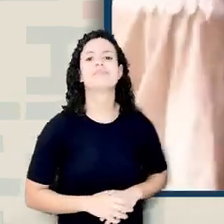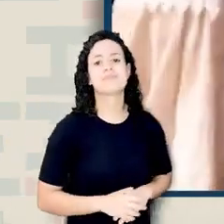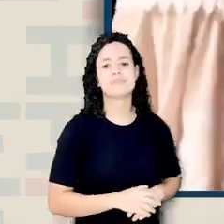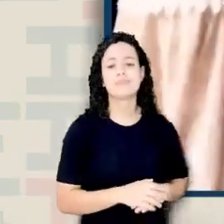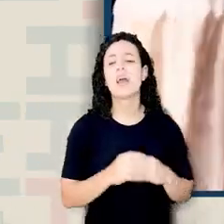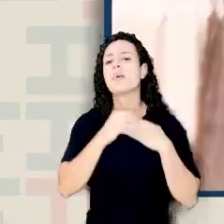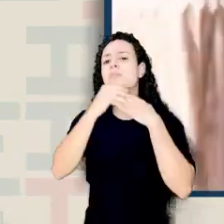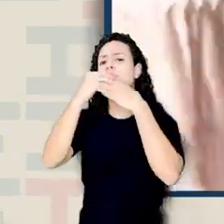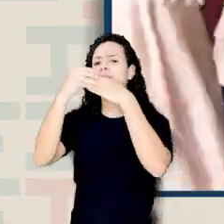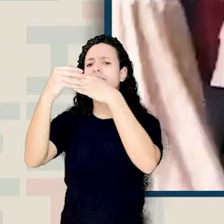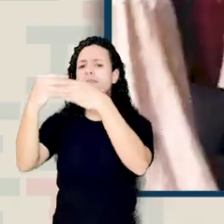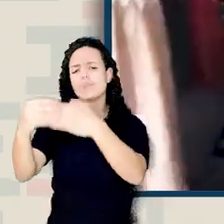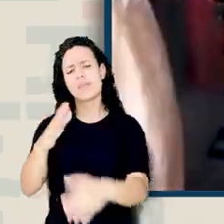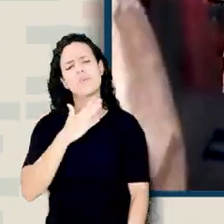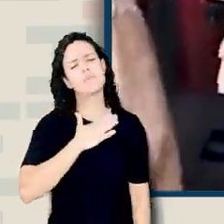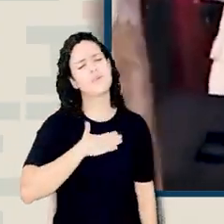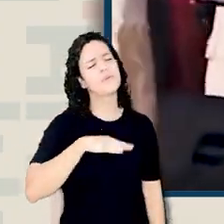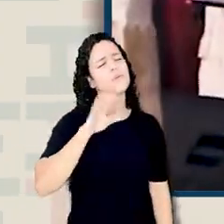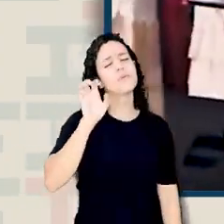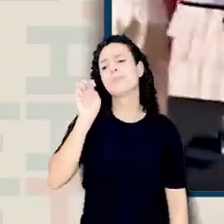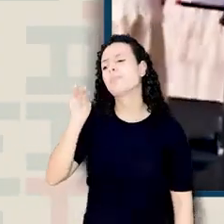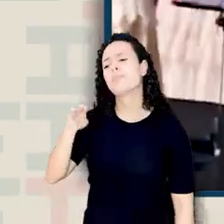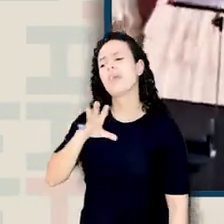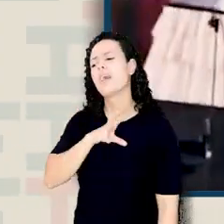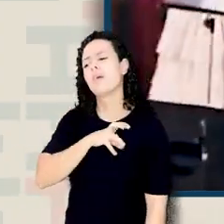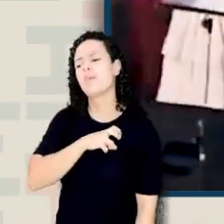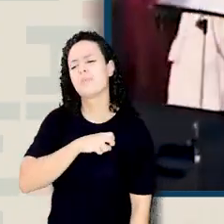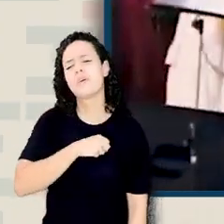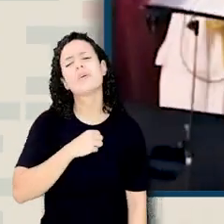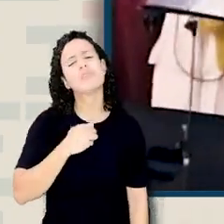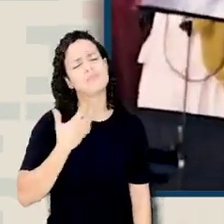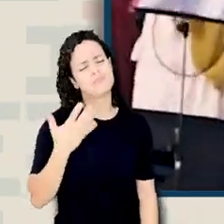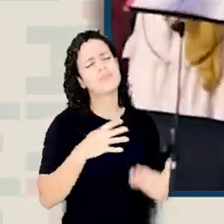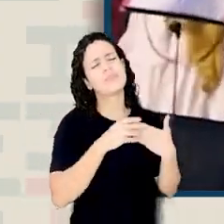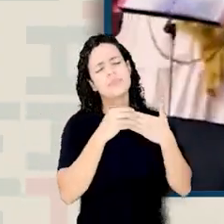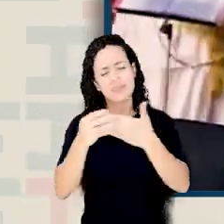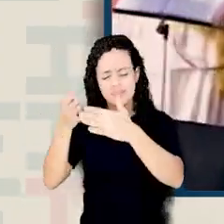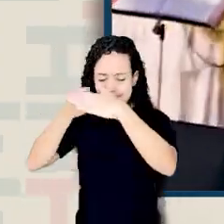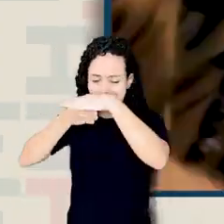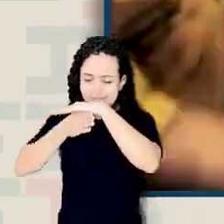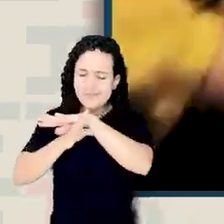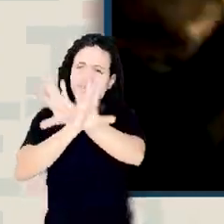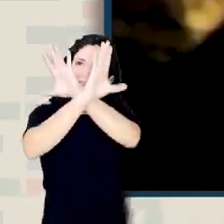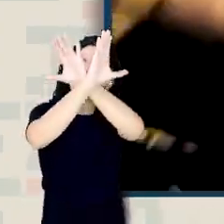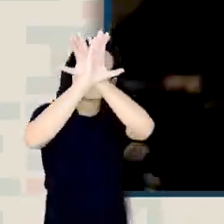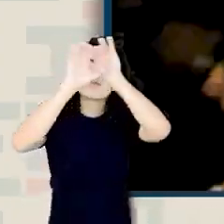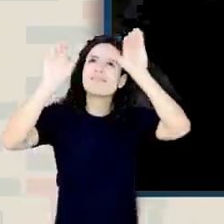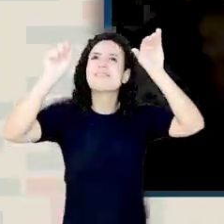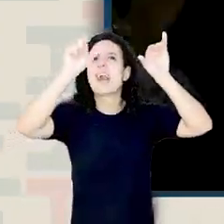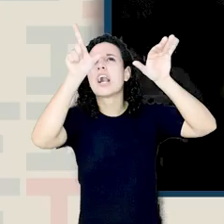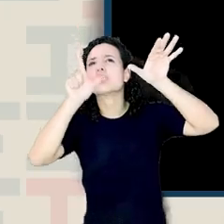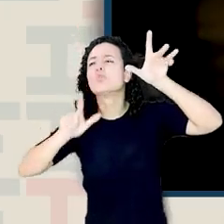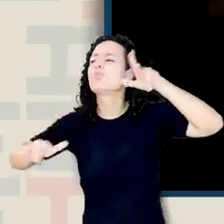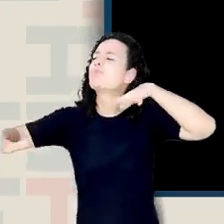Me leva, meu bem, me leva pra dentro da noite